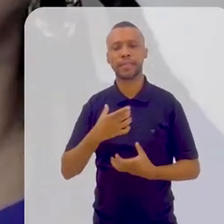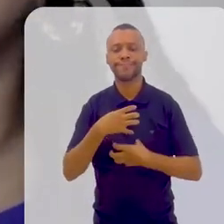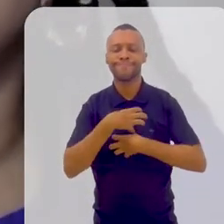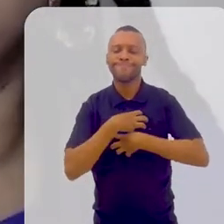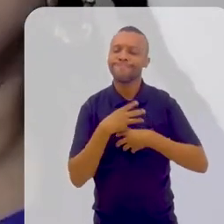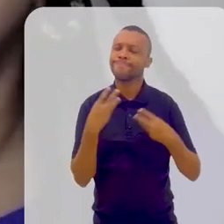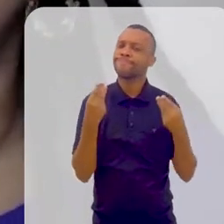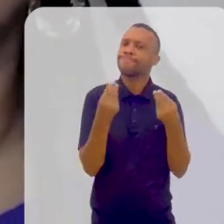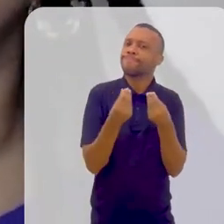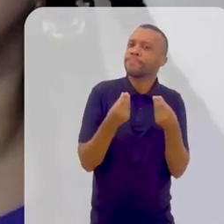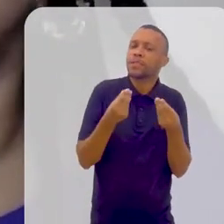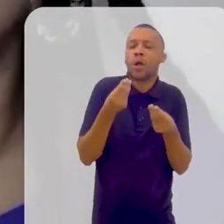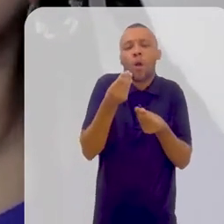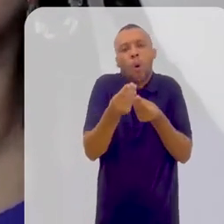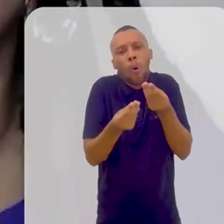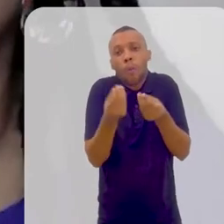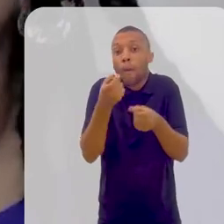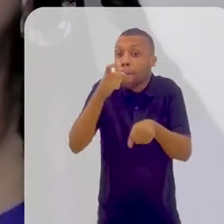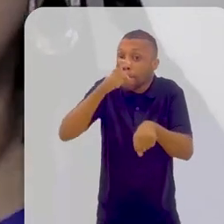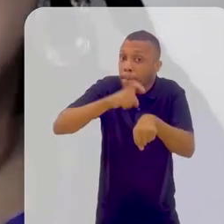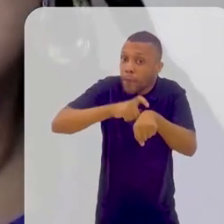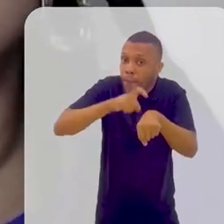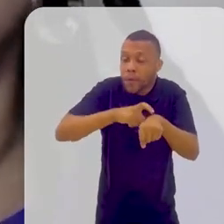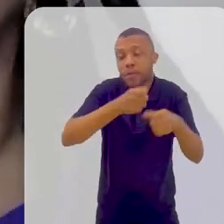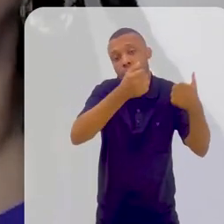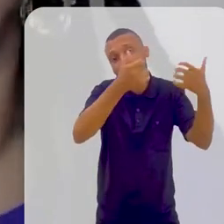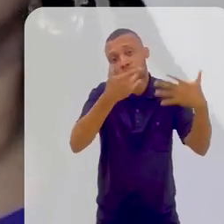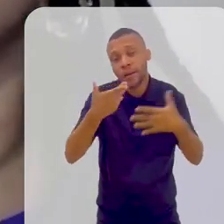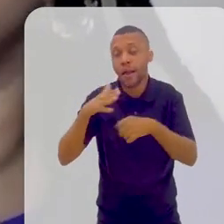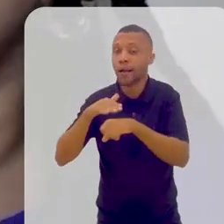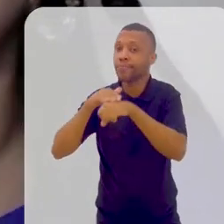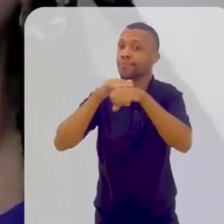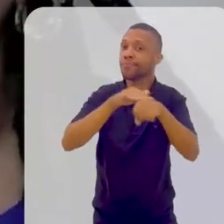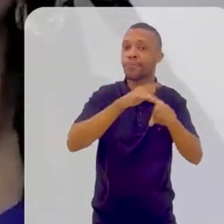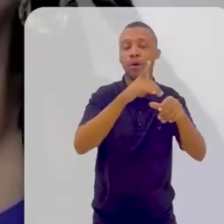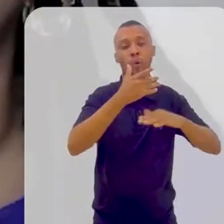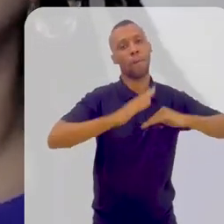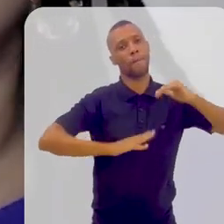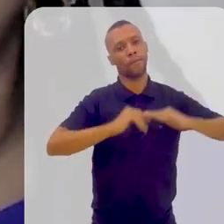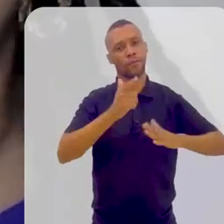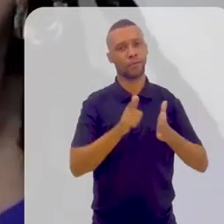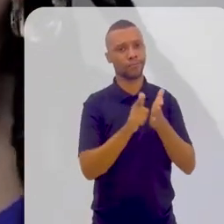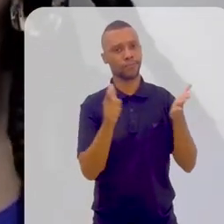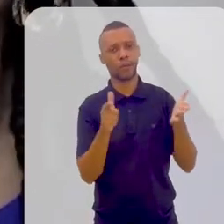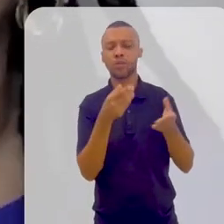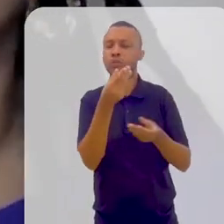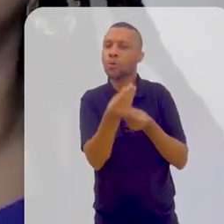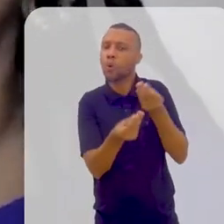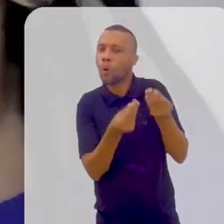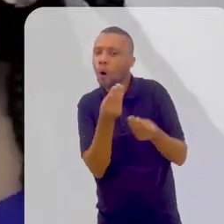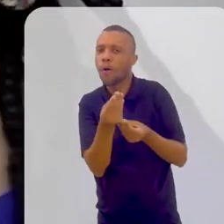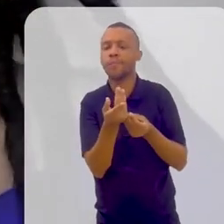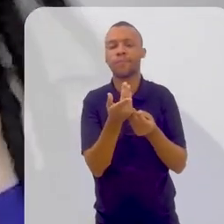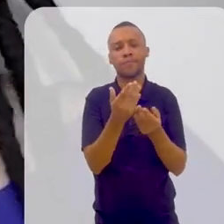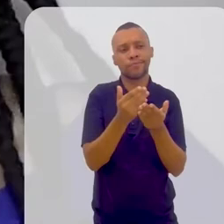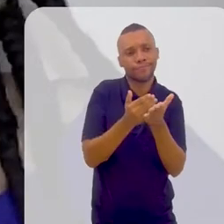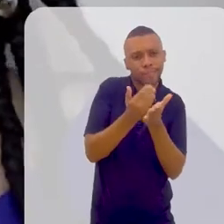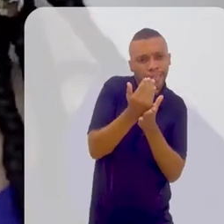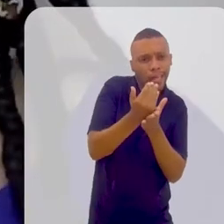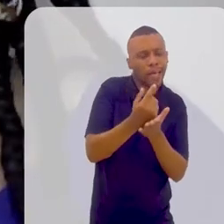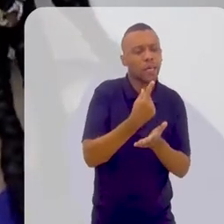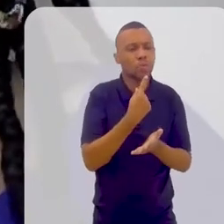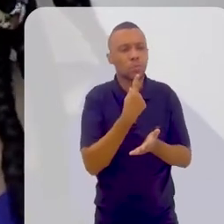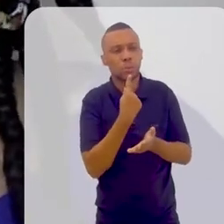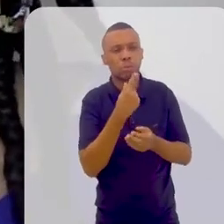Ter a sensibilidade para ver o momento para falar com o jornalista, de como falar, de como